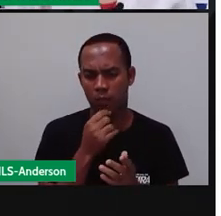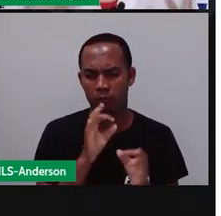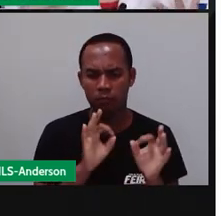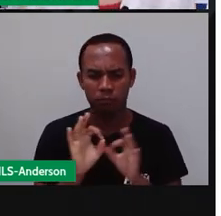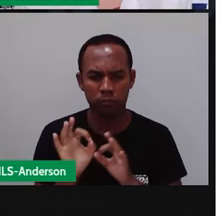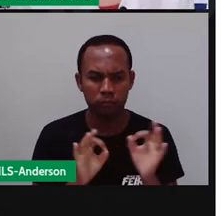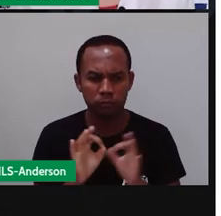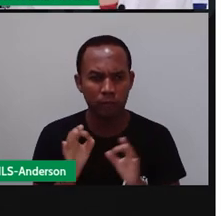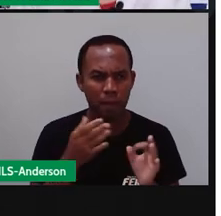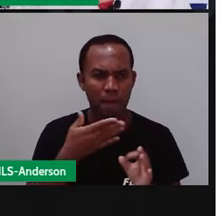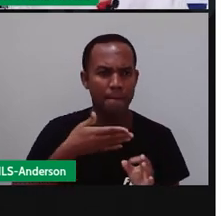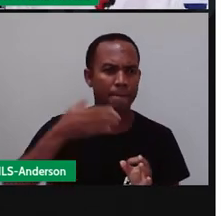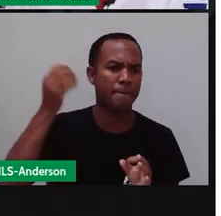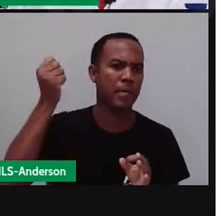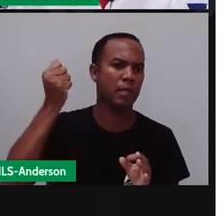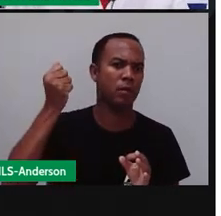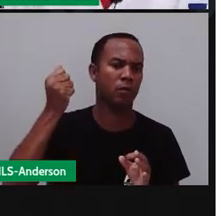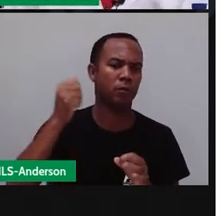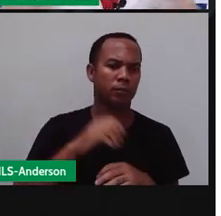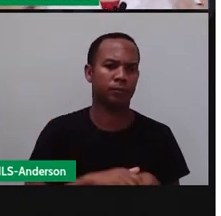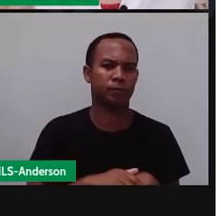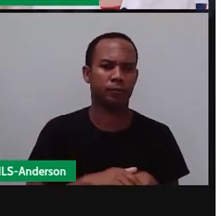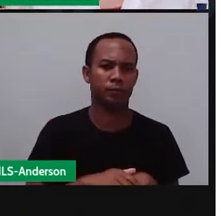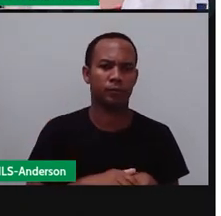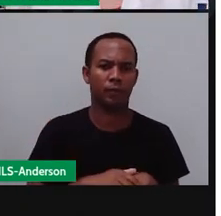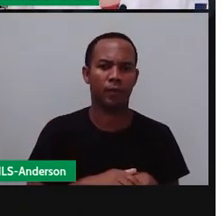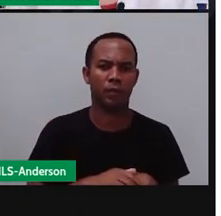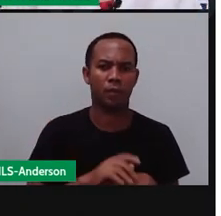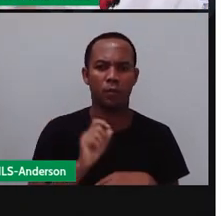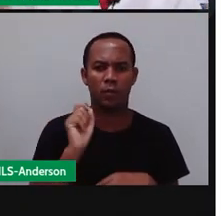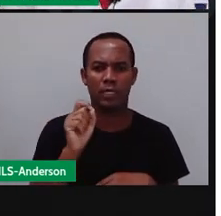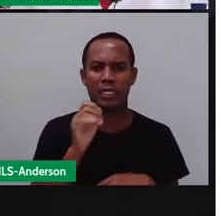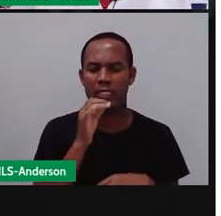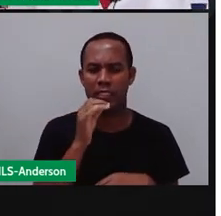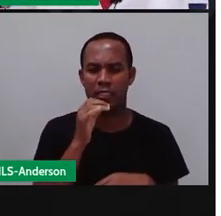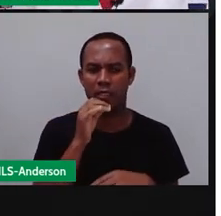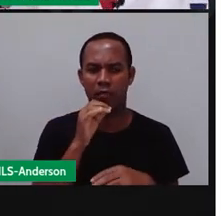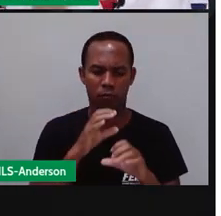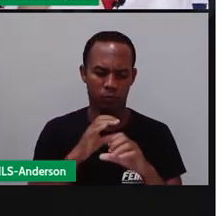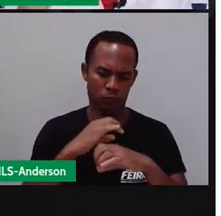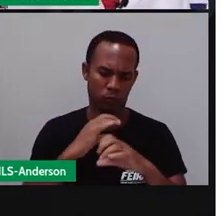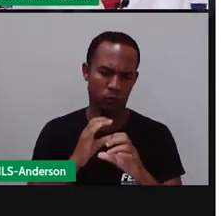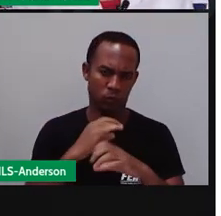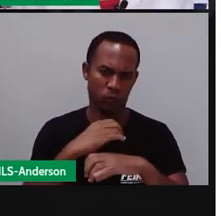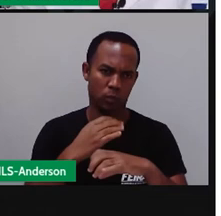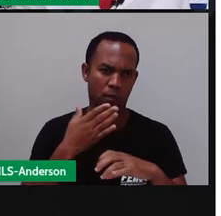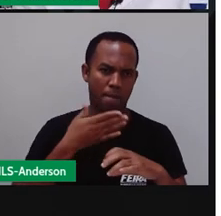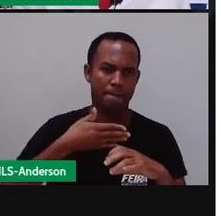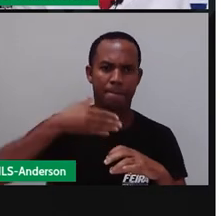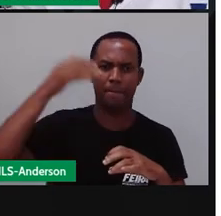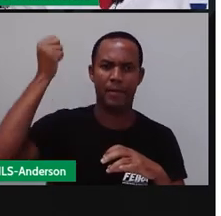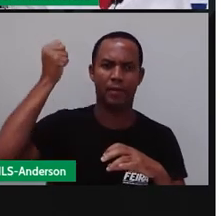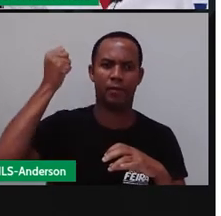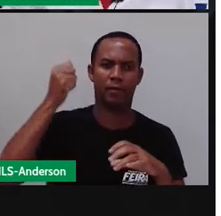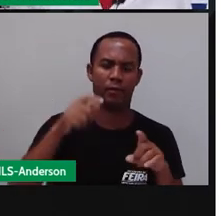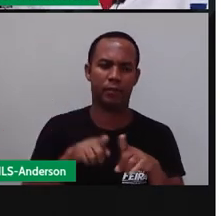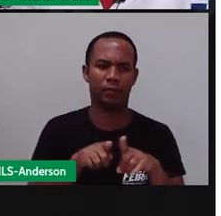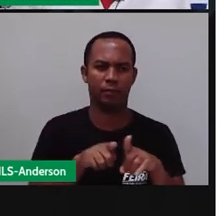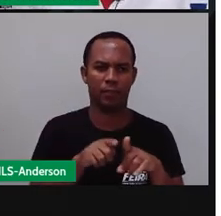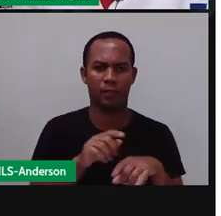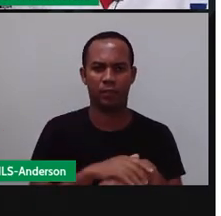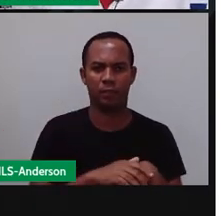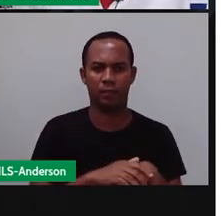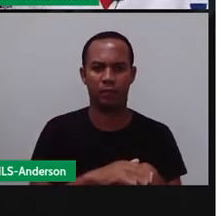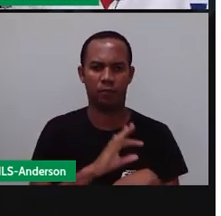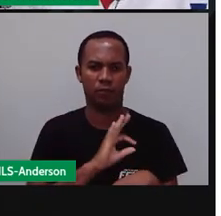o melhor jardineiro. Não basta ser um arquiteto, você precisa ser o melhor arquiteto. Não basta ser